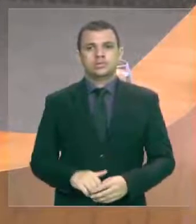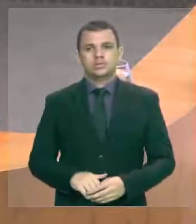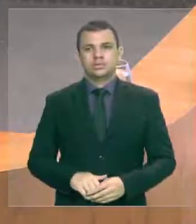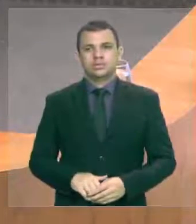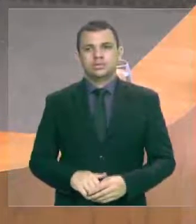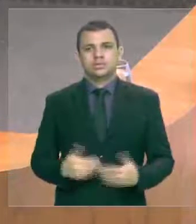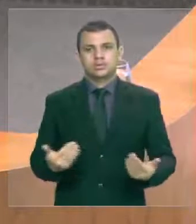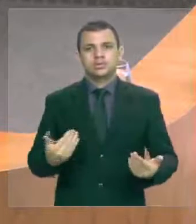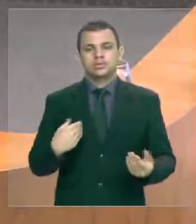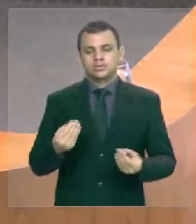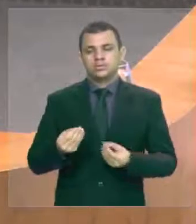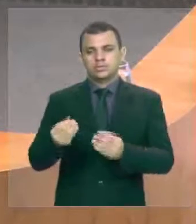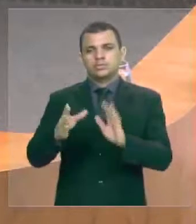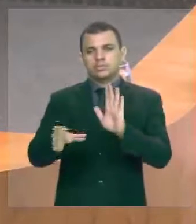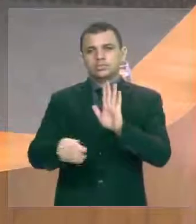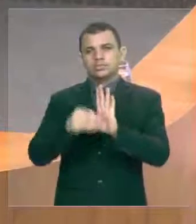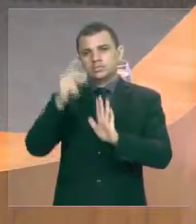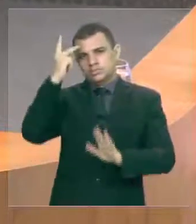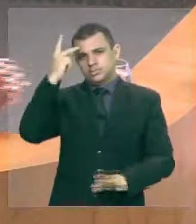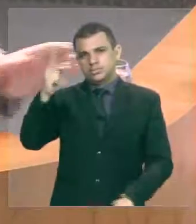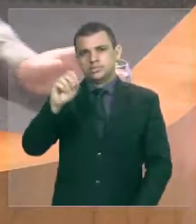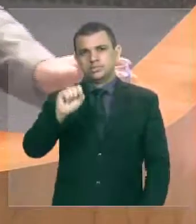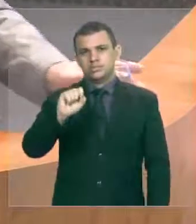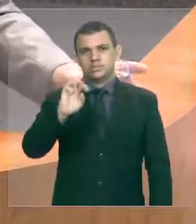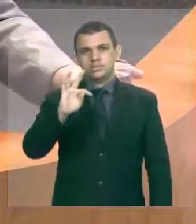a parte ao nobre deputado Estênio Rezende.